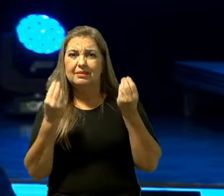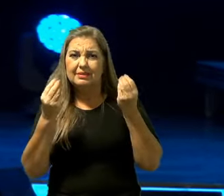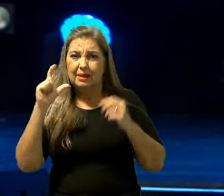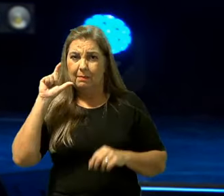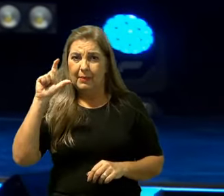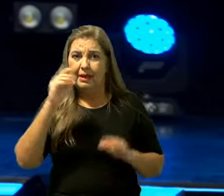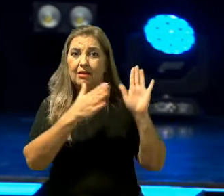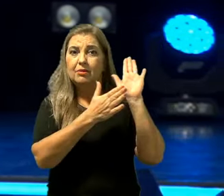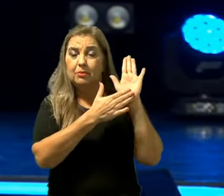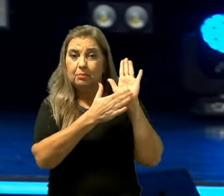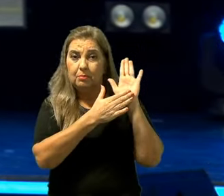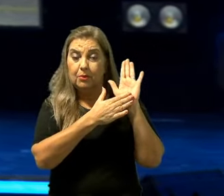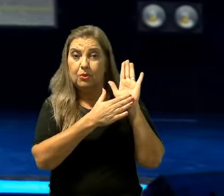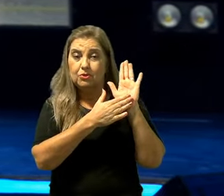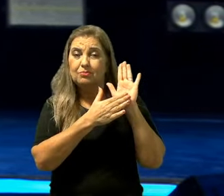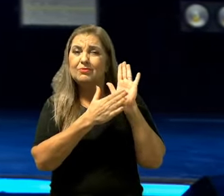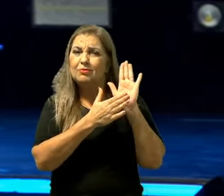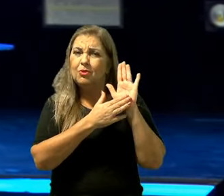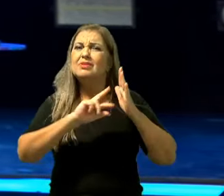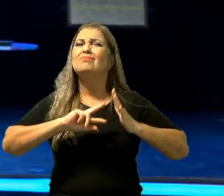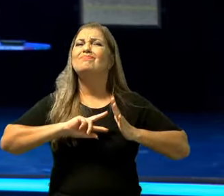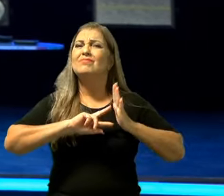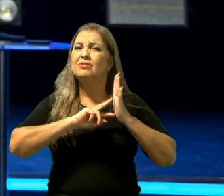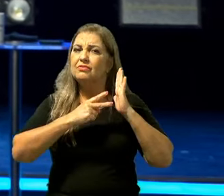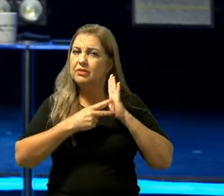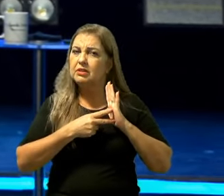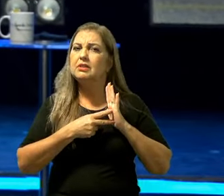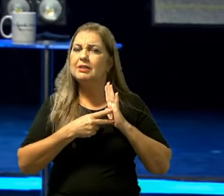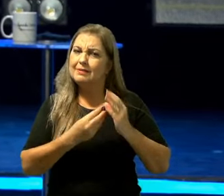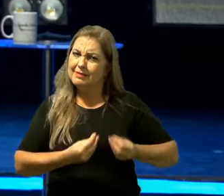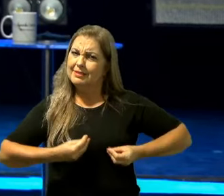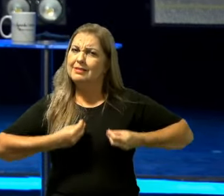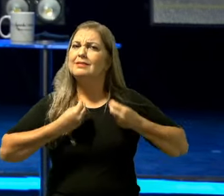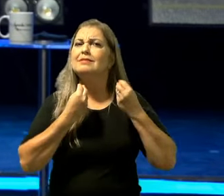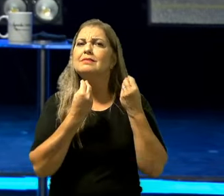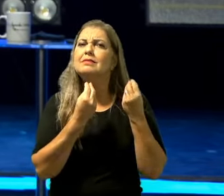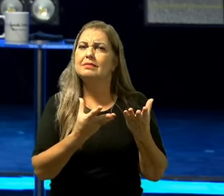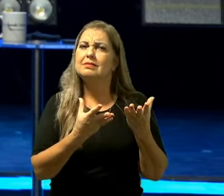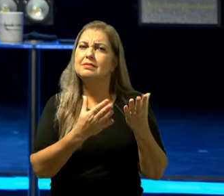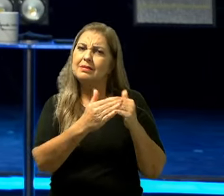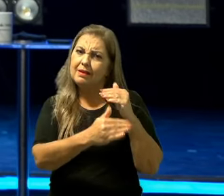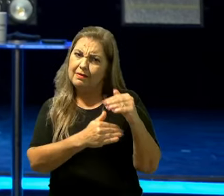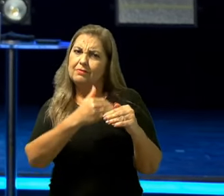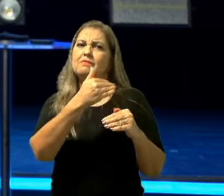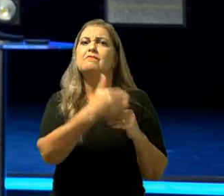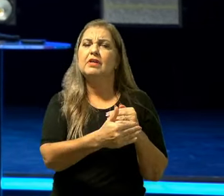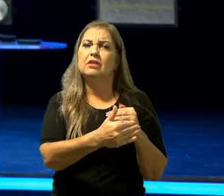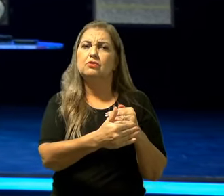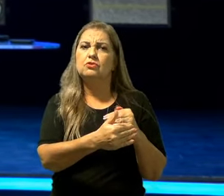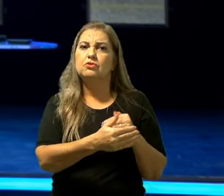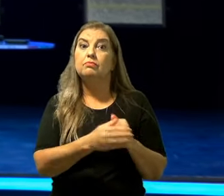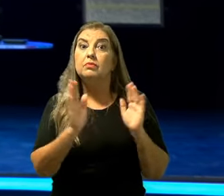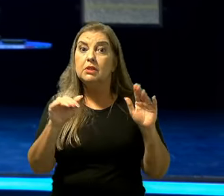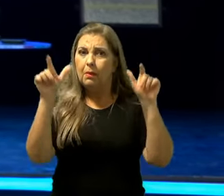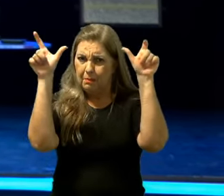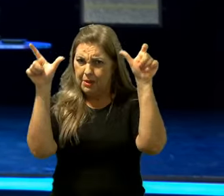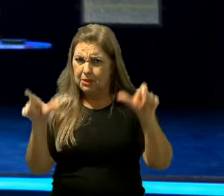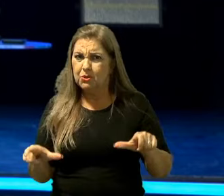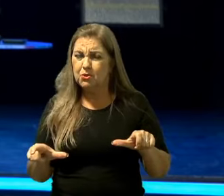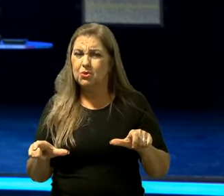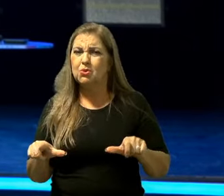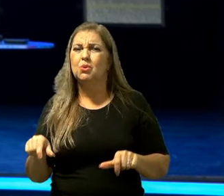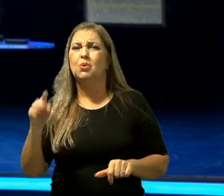palavra propósito, propósito significa lançar-se à frente. Então, alguém certa